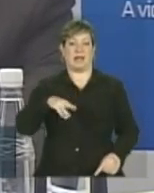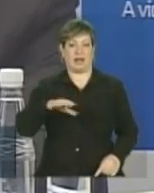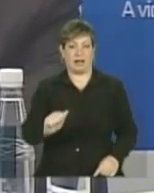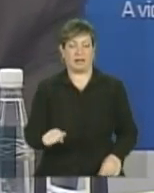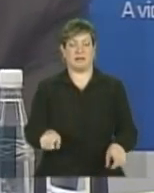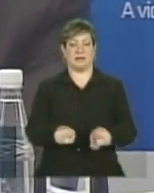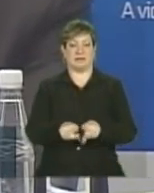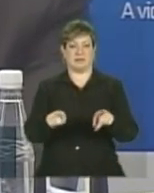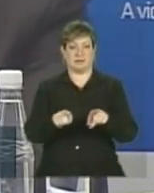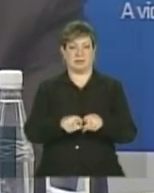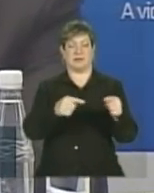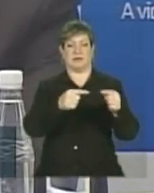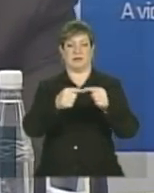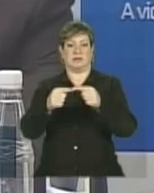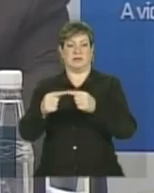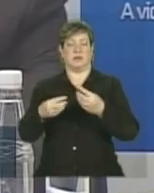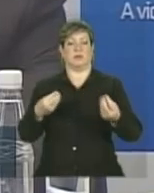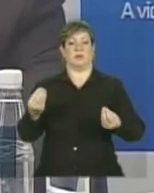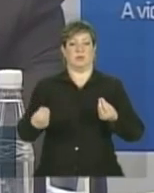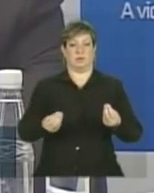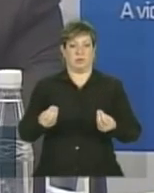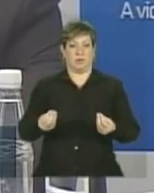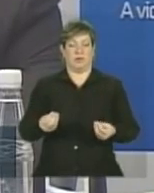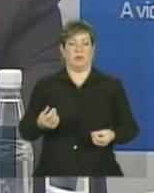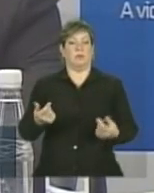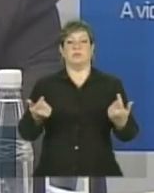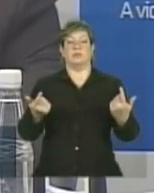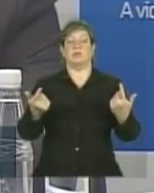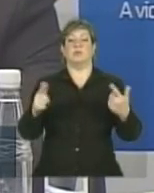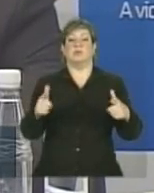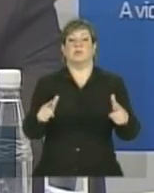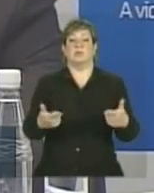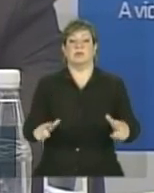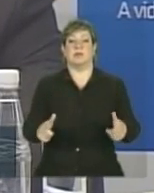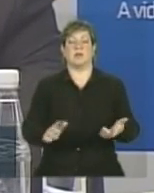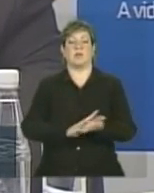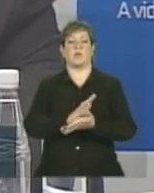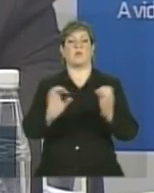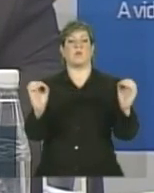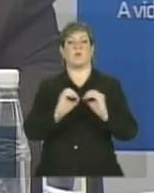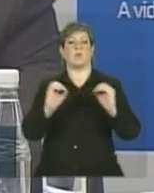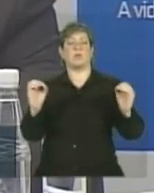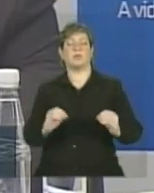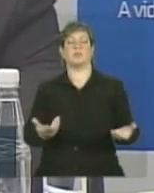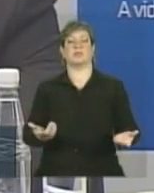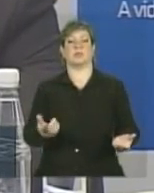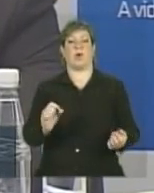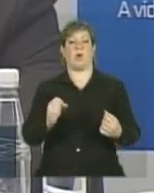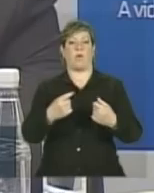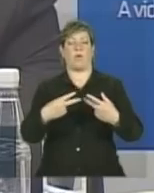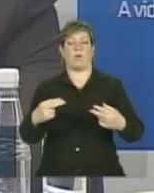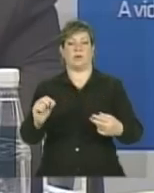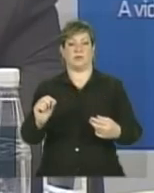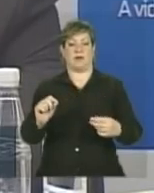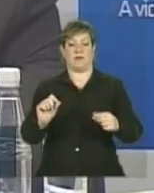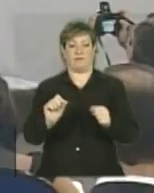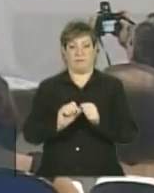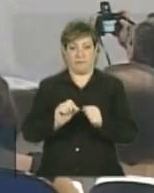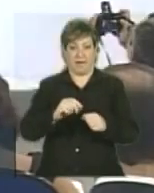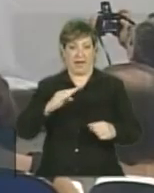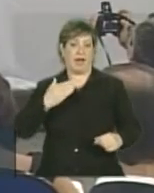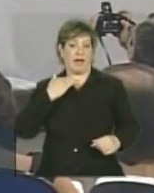pautadas em critérios técnicos. Não existe nenhuma atitude que a Caixa está tomando que não